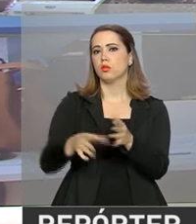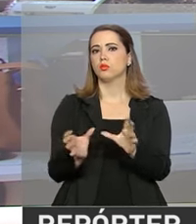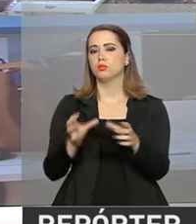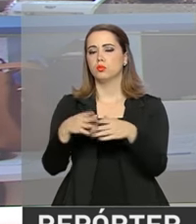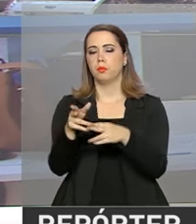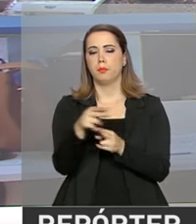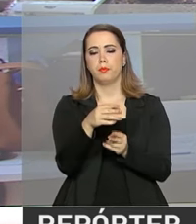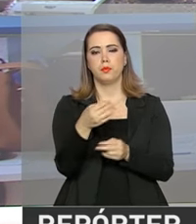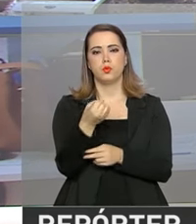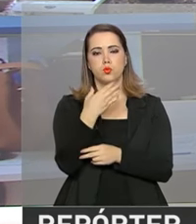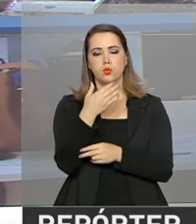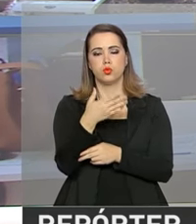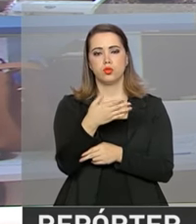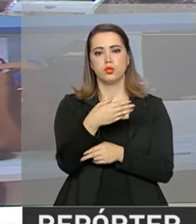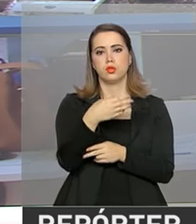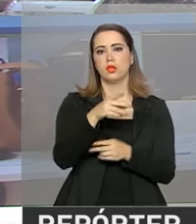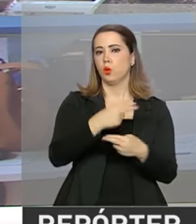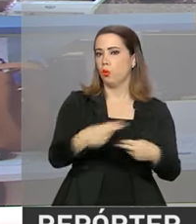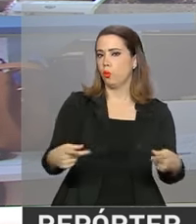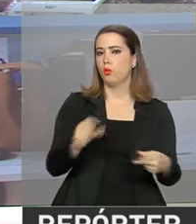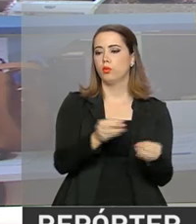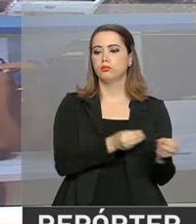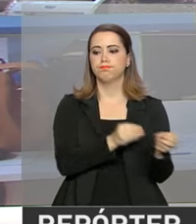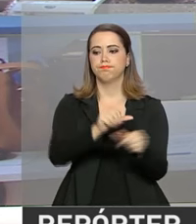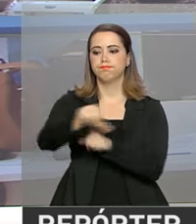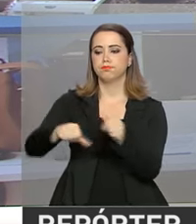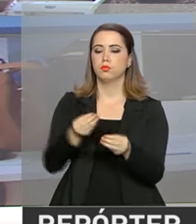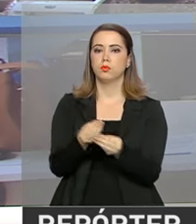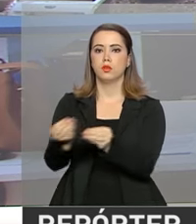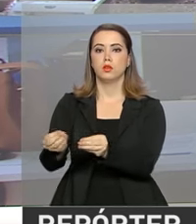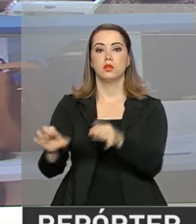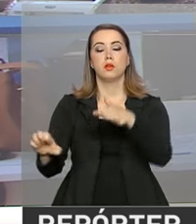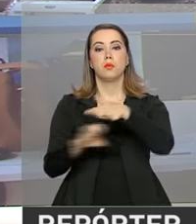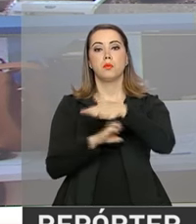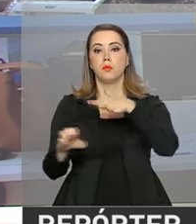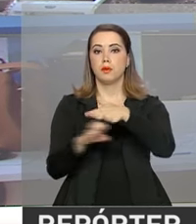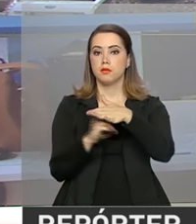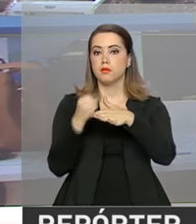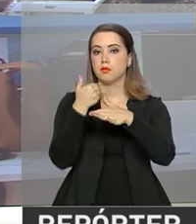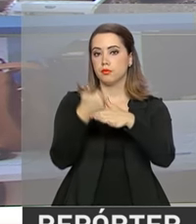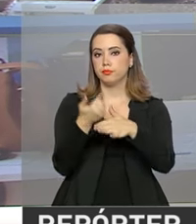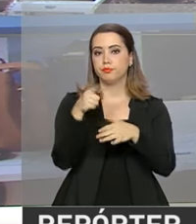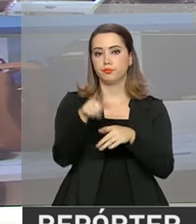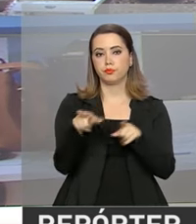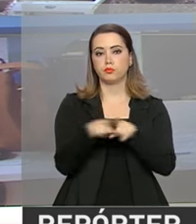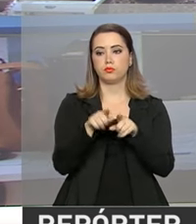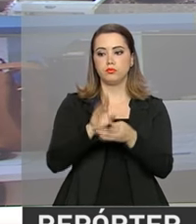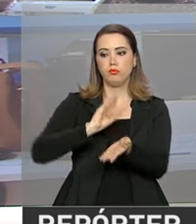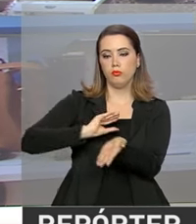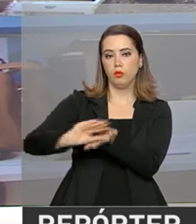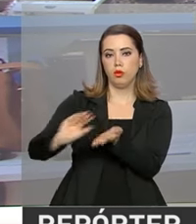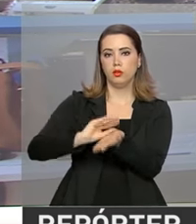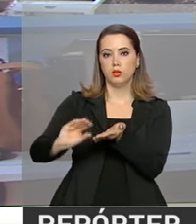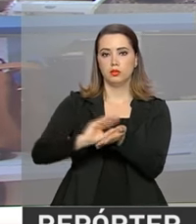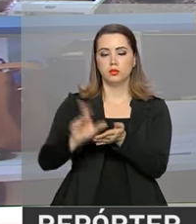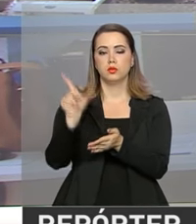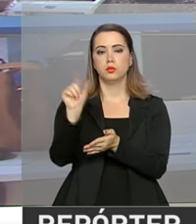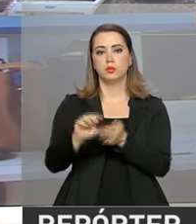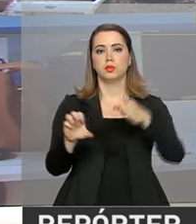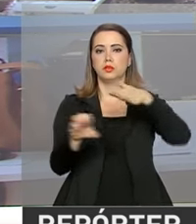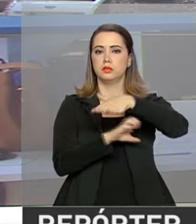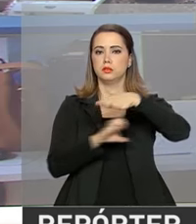possam utilizá-los na geração de emprego e renda. O governo também quer garantir capital de giro para pequenas empresas que